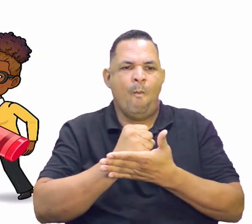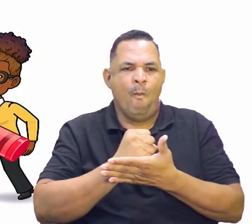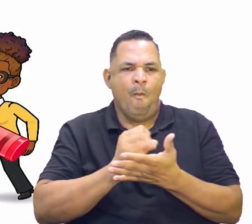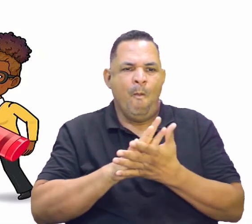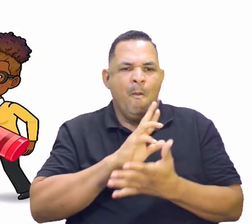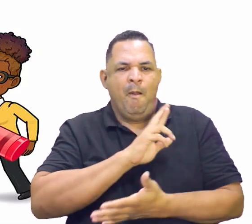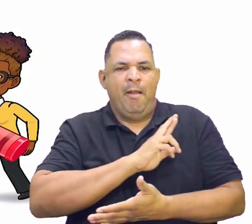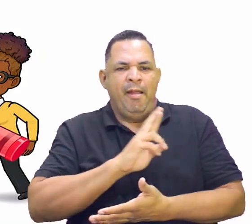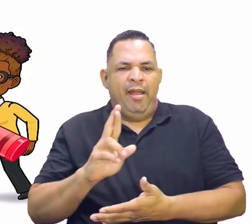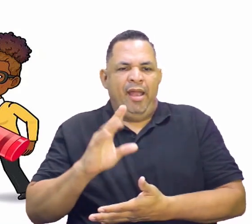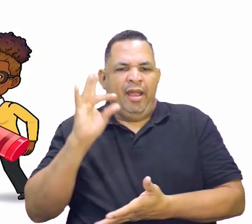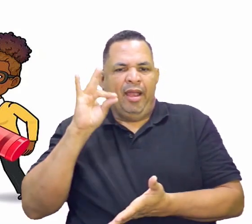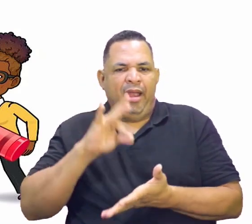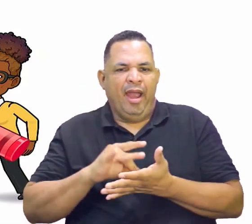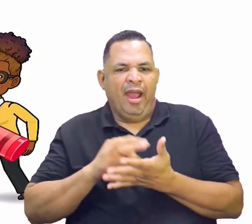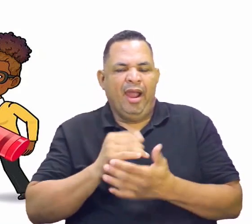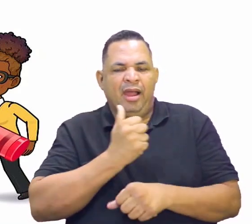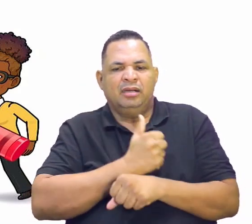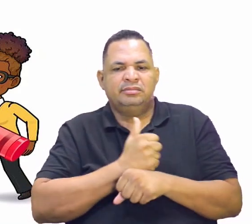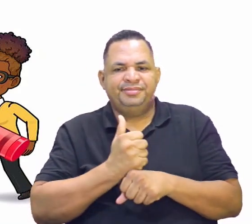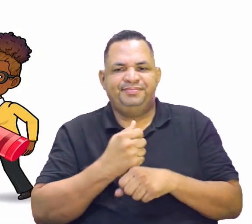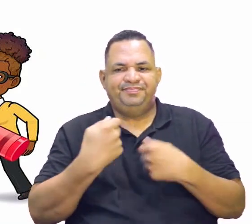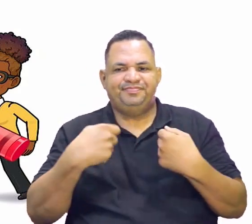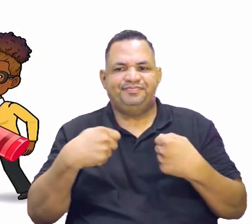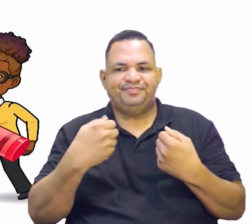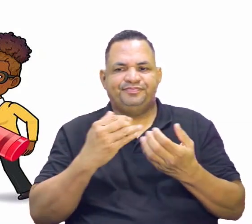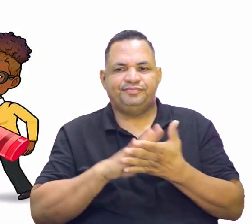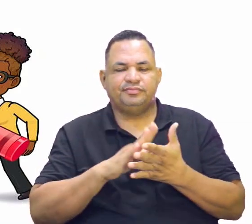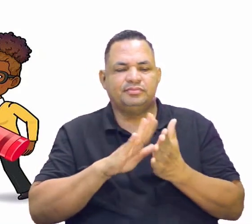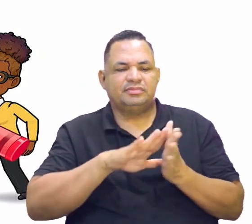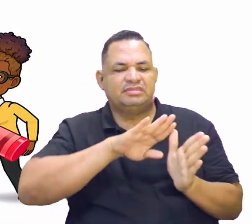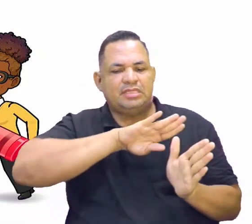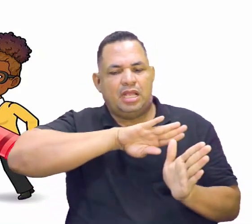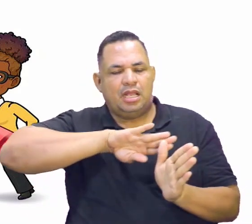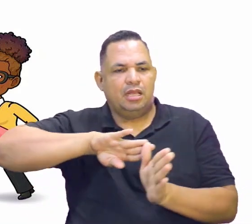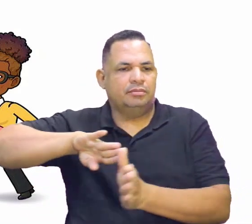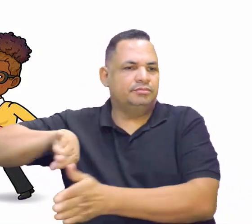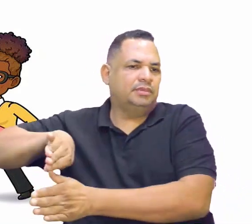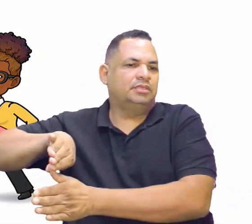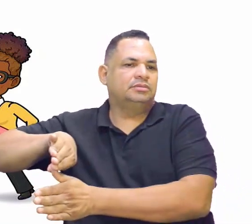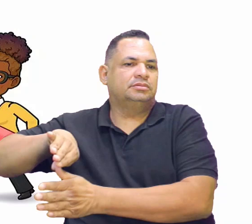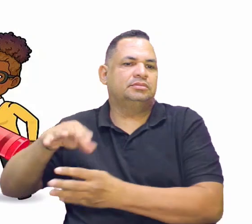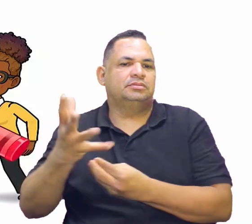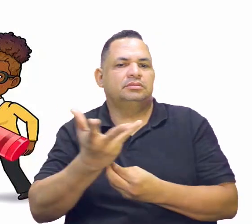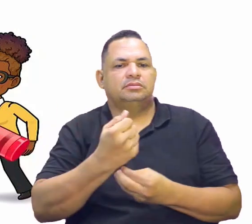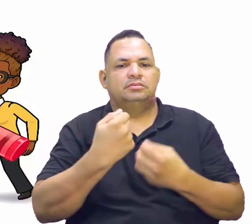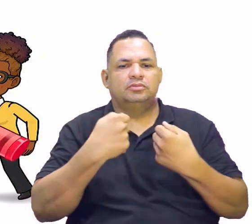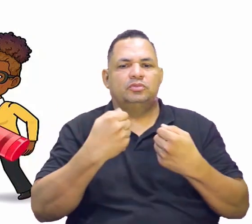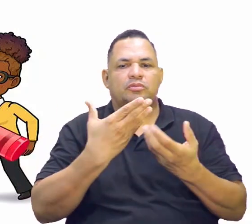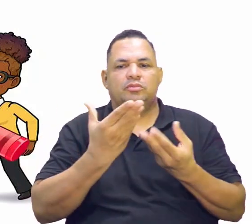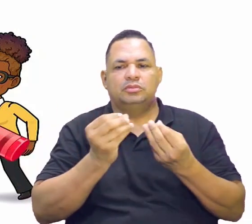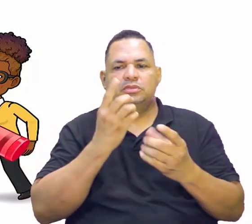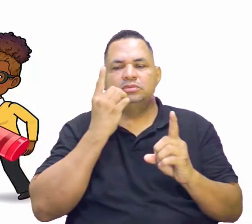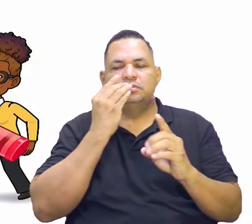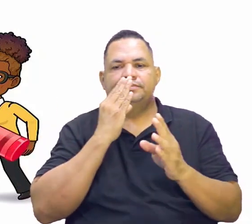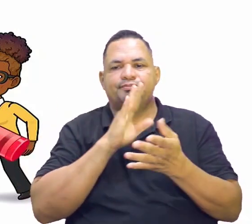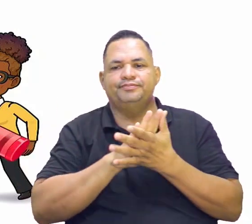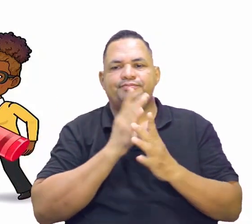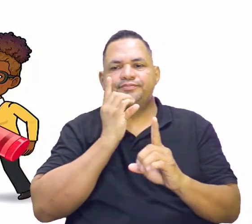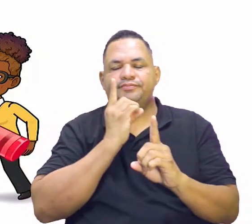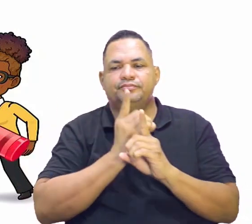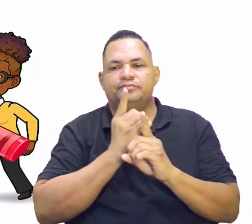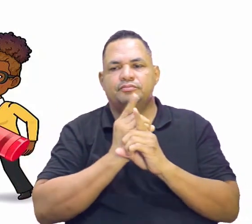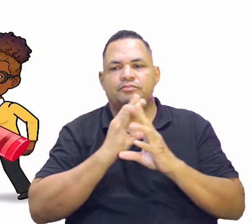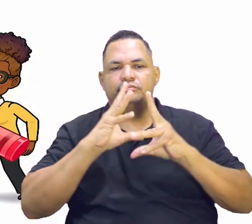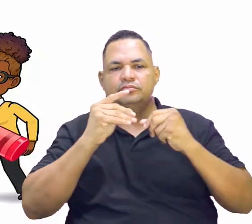A religião, a razão, a moral deveriam então ser banidas da arte, para que o homem pudesse ser encontrado em